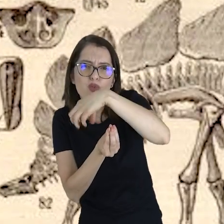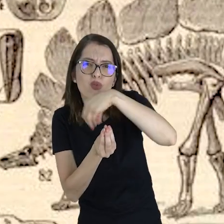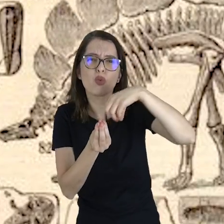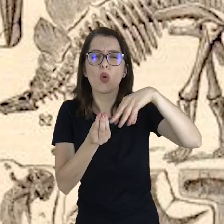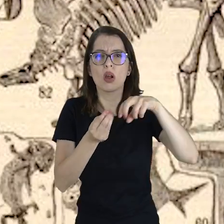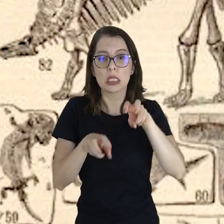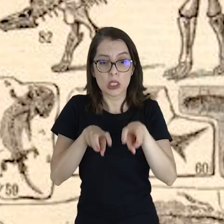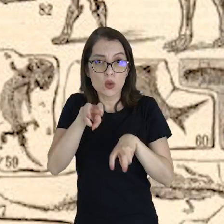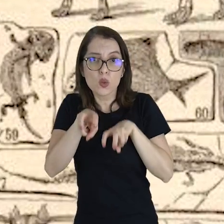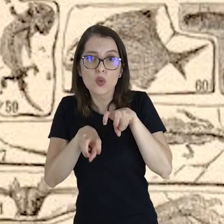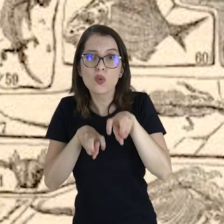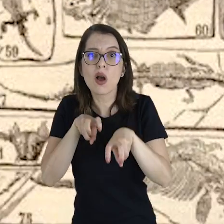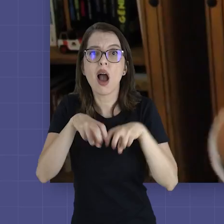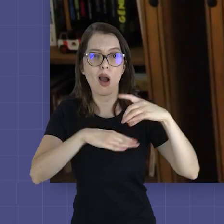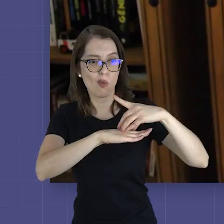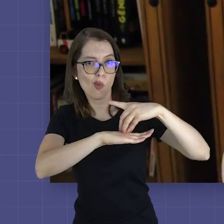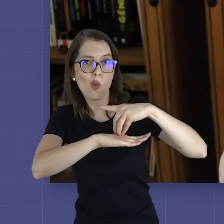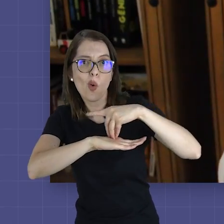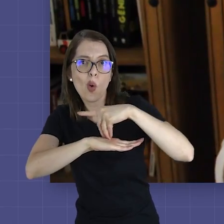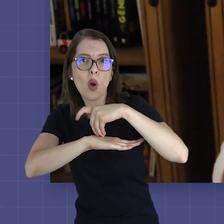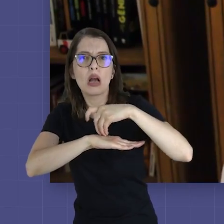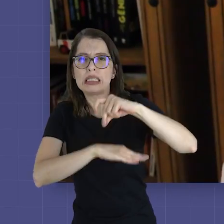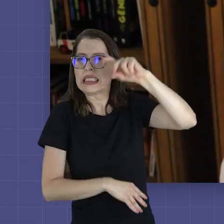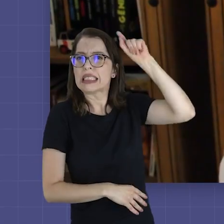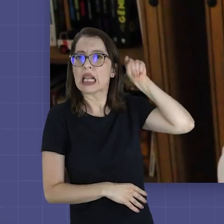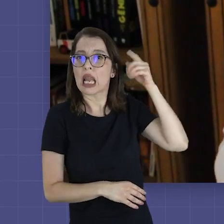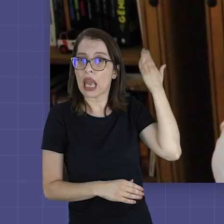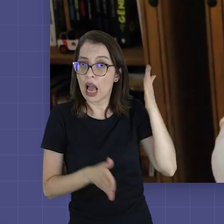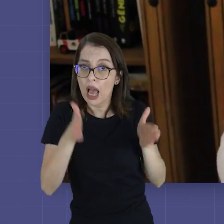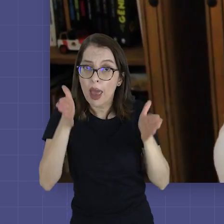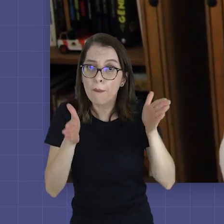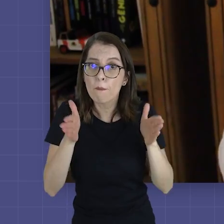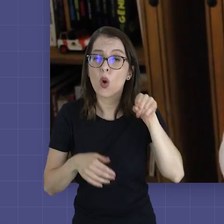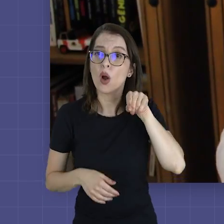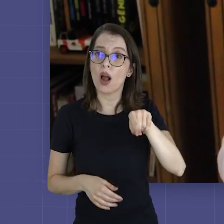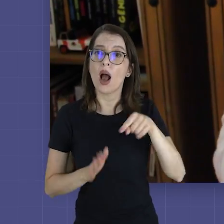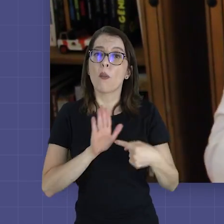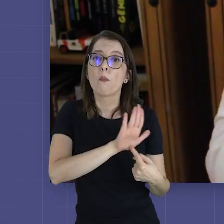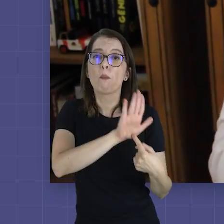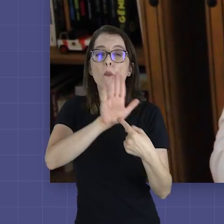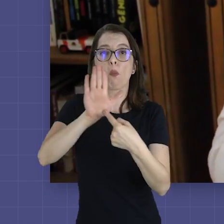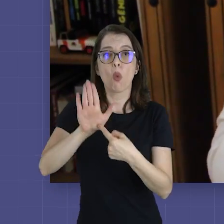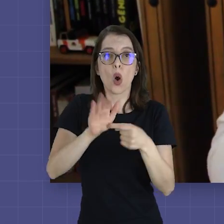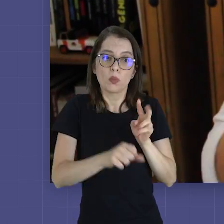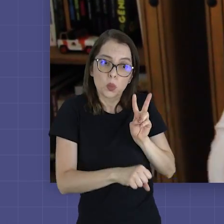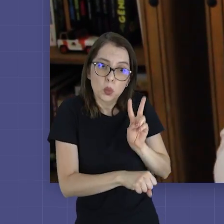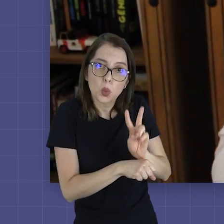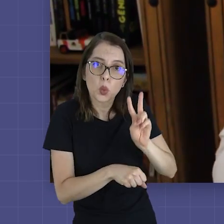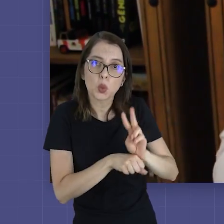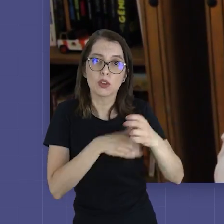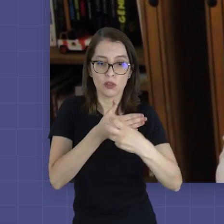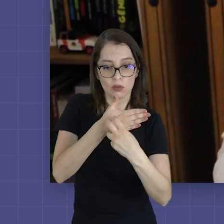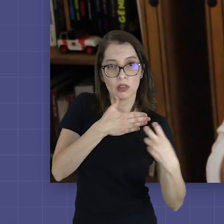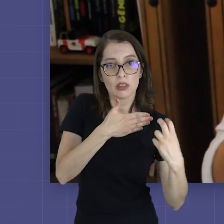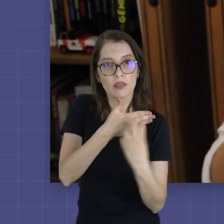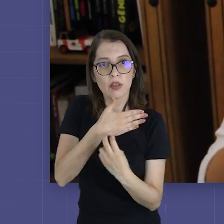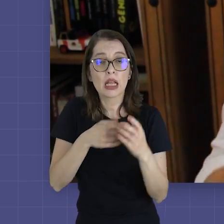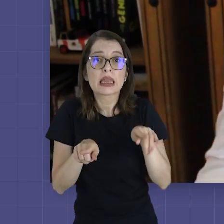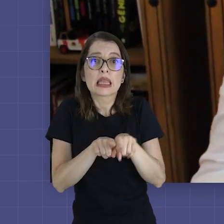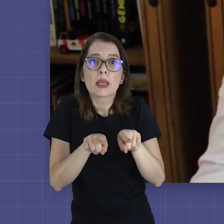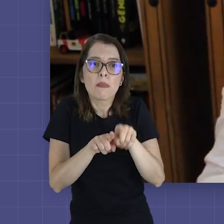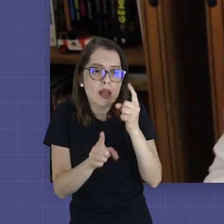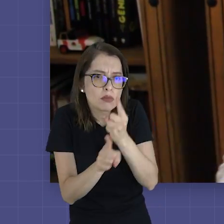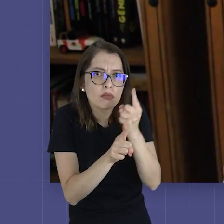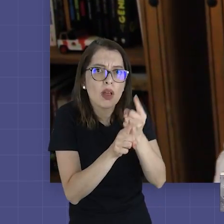fungos até os grandes dinossauros. Eles podem ser também desde partes do corpo desses organismos preservados como fósseis, como